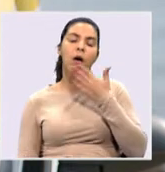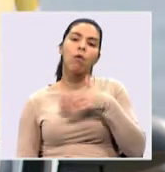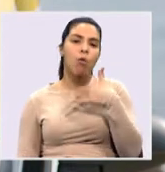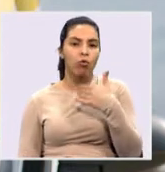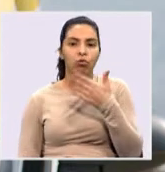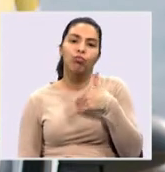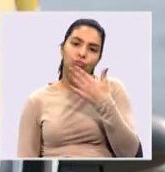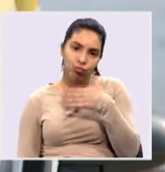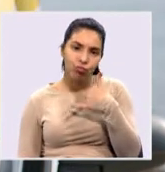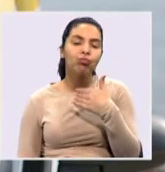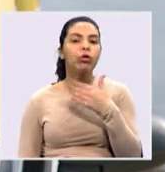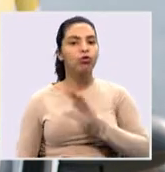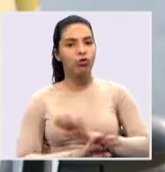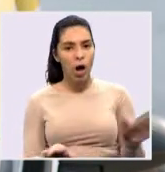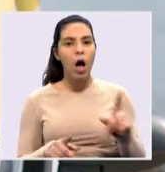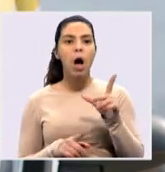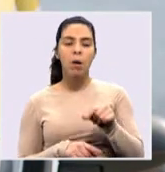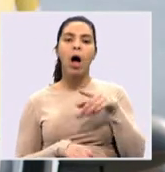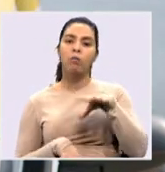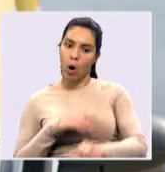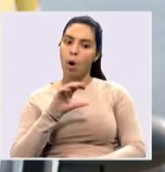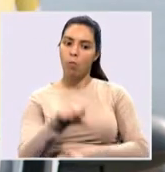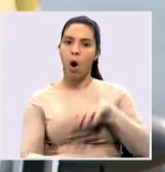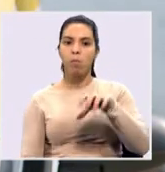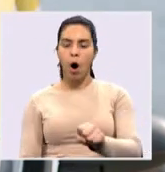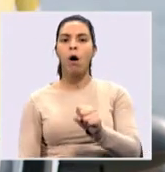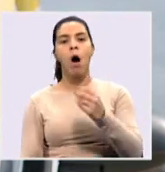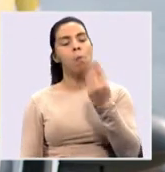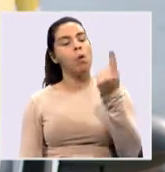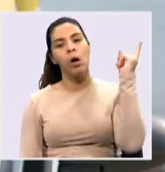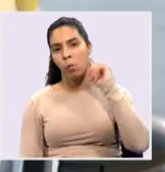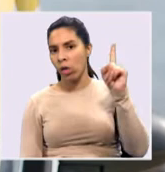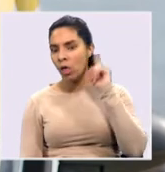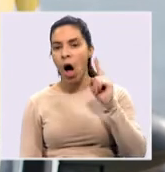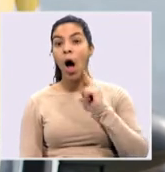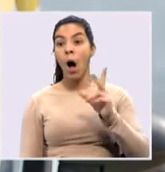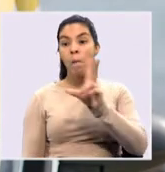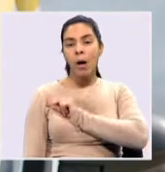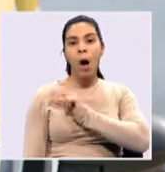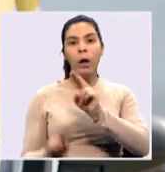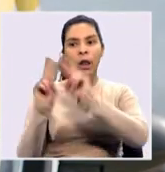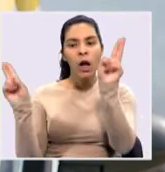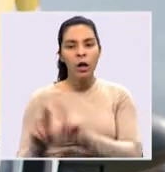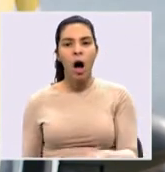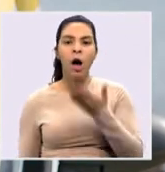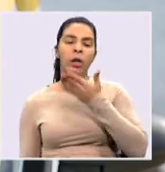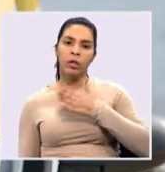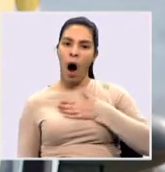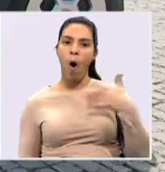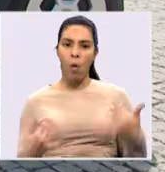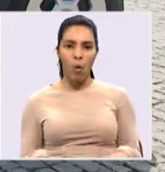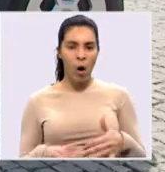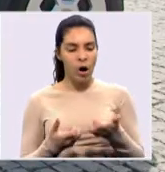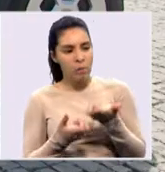mas reconhecimento do projeto e aquilo que nós estamos a fazer é muito importante. E por isso o Prémio Internacional deu-nos esse